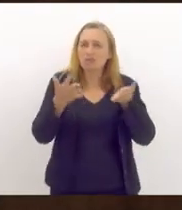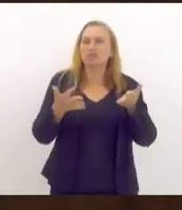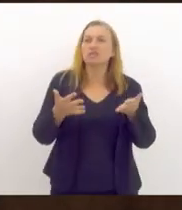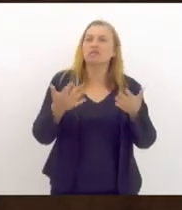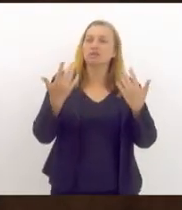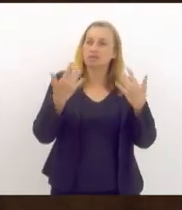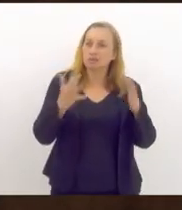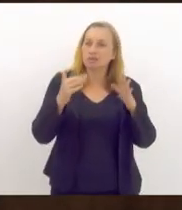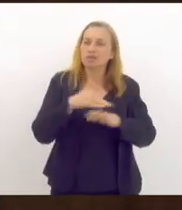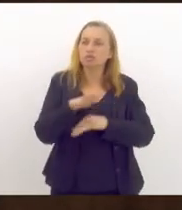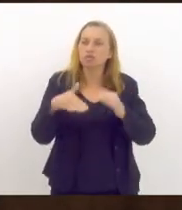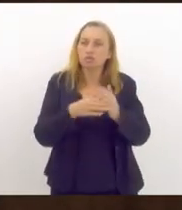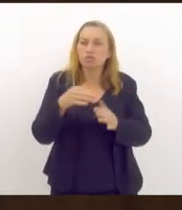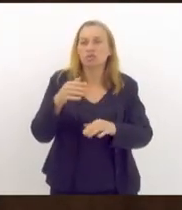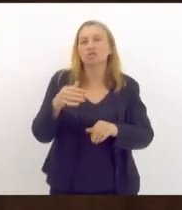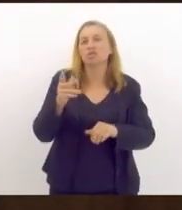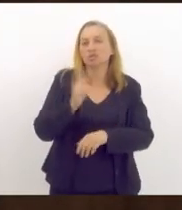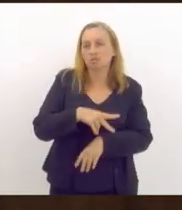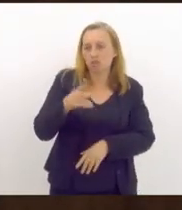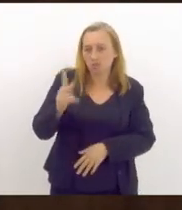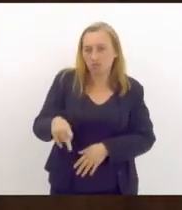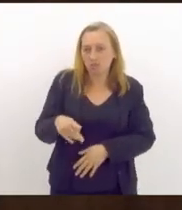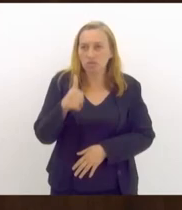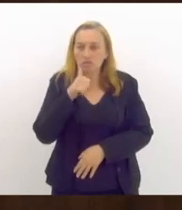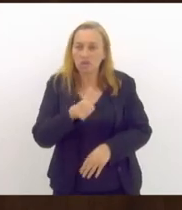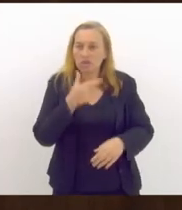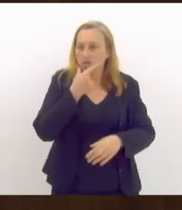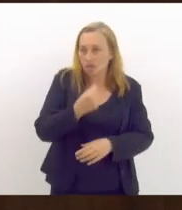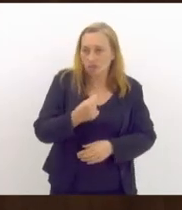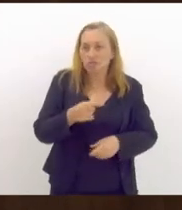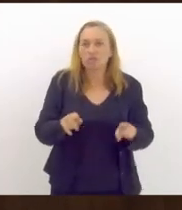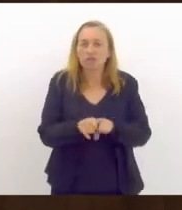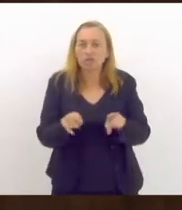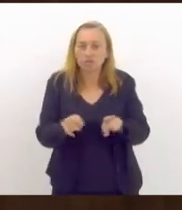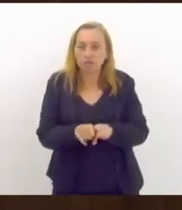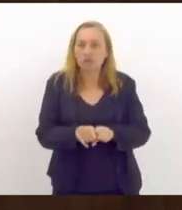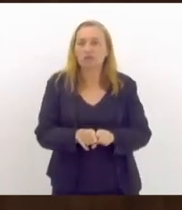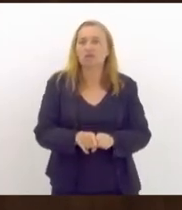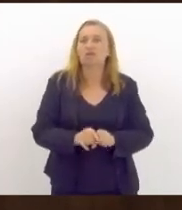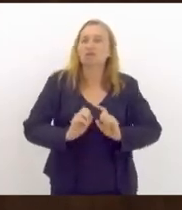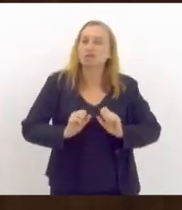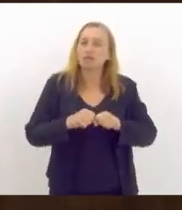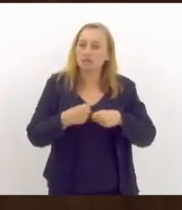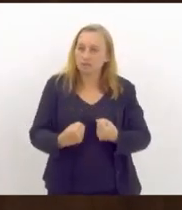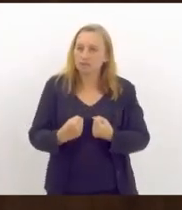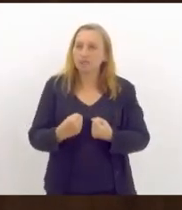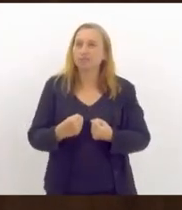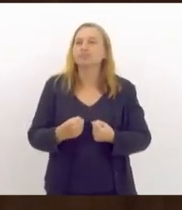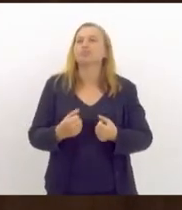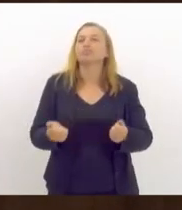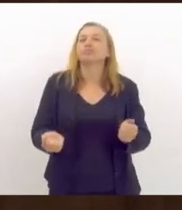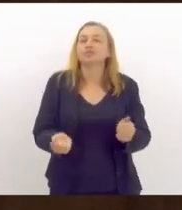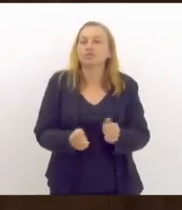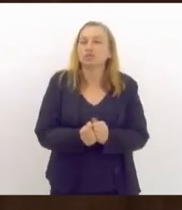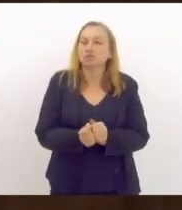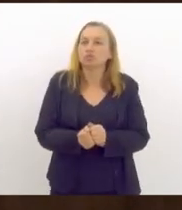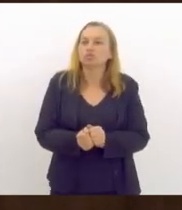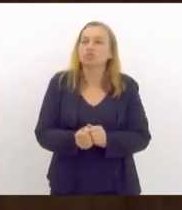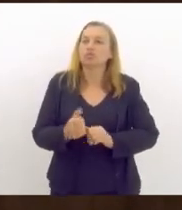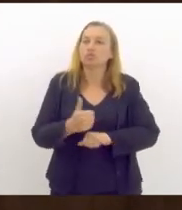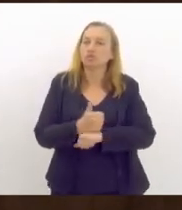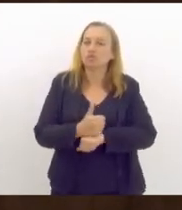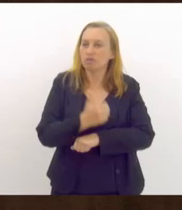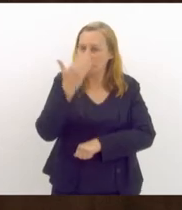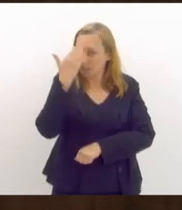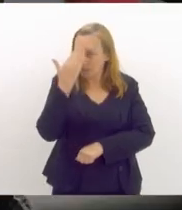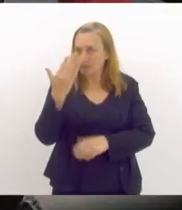saúde todas as professoras e professores também né homens o quanto que a gente se dedica e se envolve emocionalmente na nossa profissão é isso